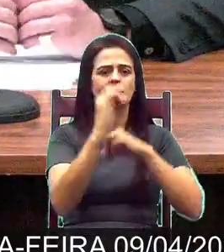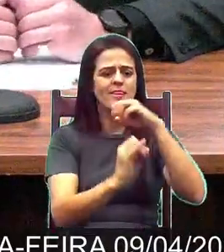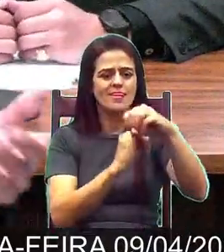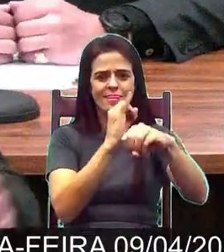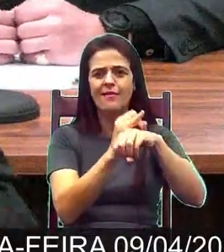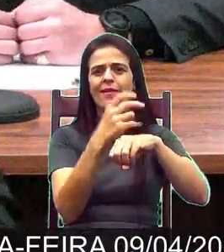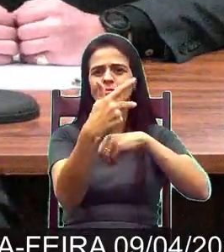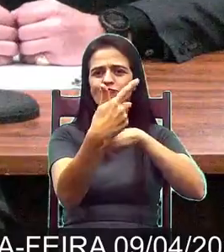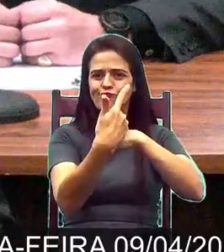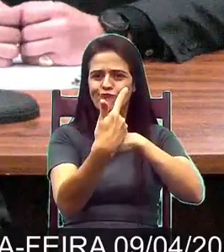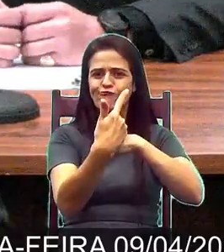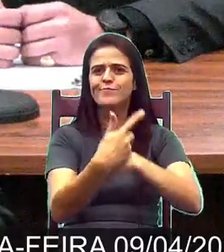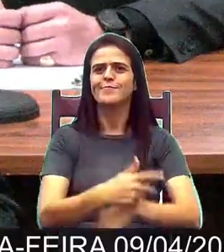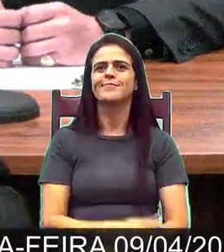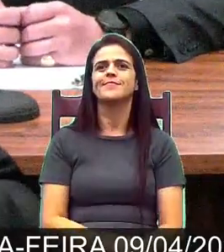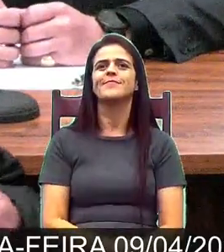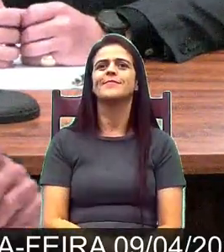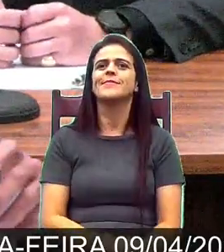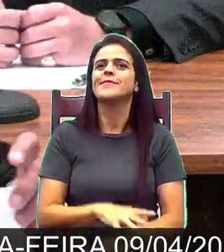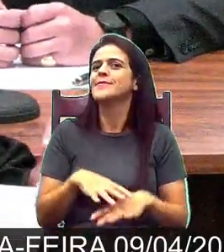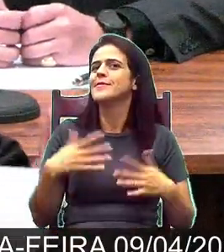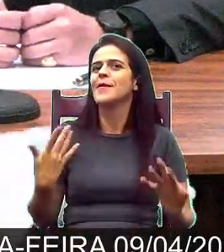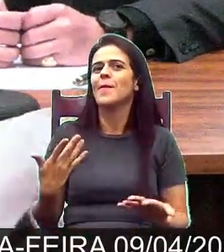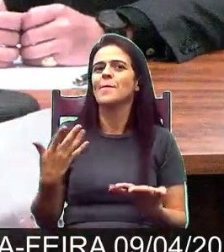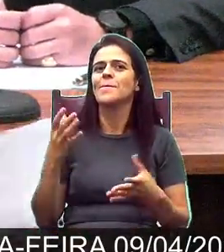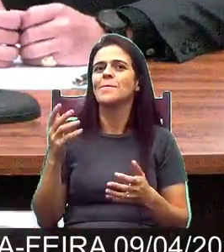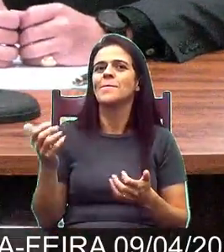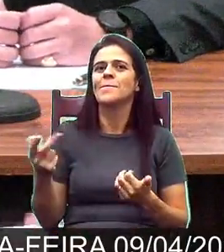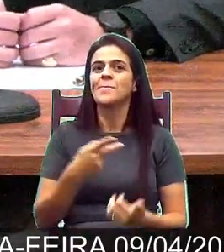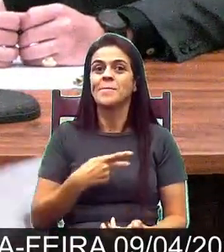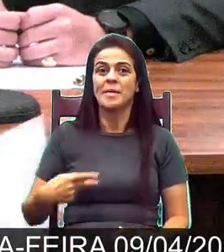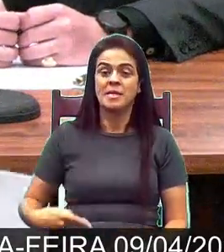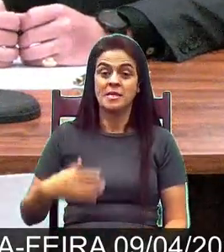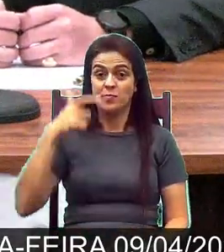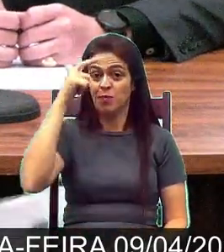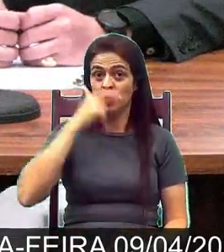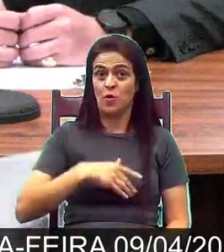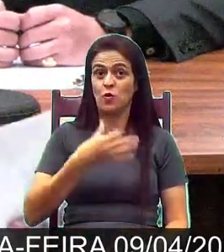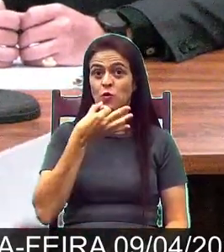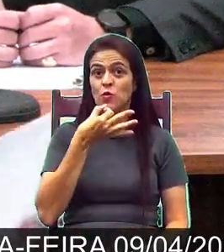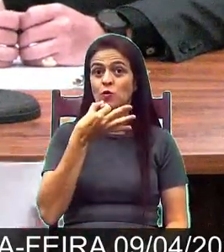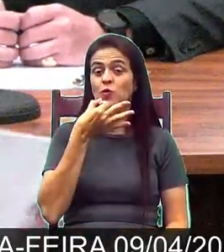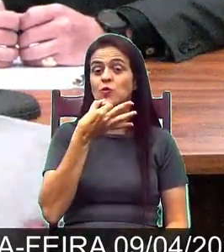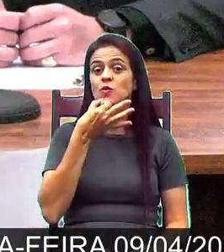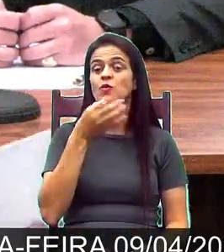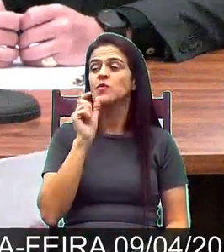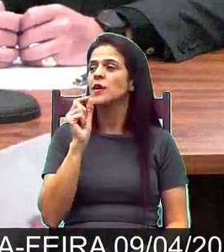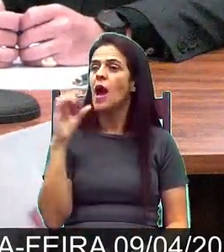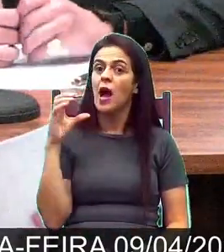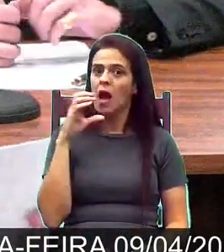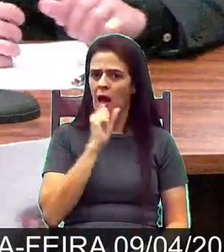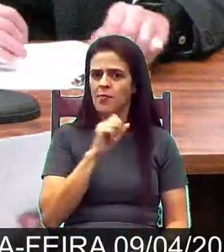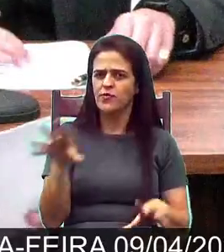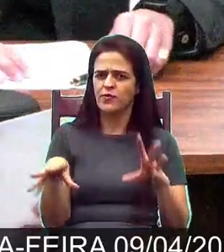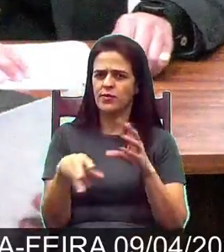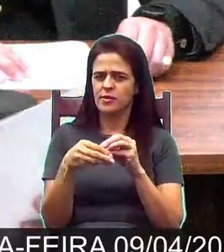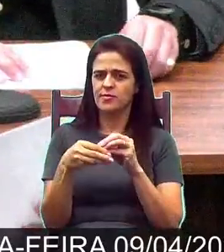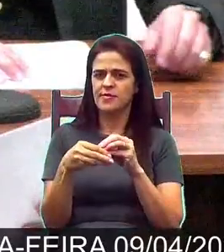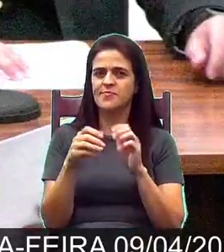online. Senhor presidente, quero justificar aqui bem rápido, né? Eu acho que